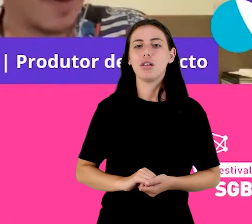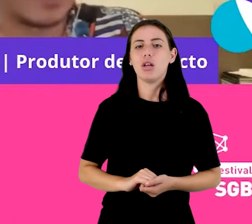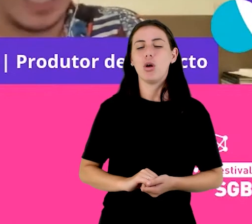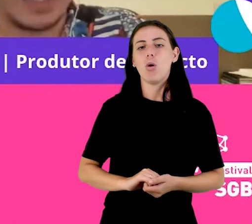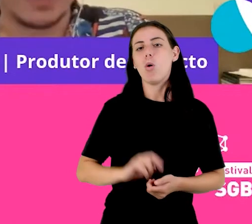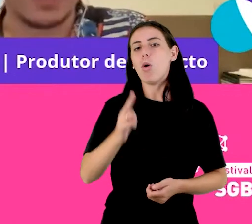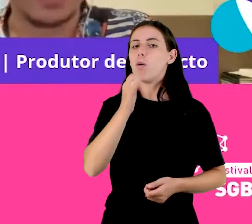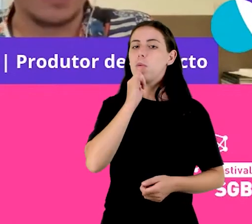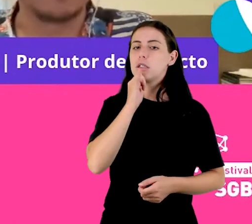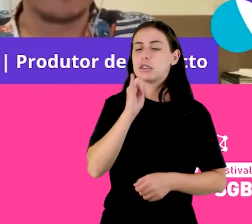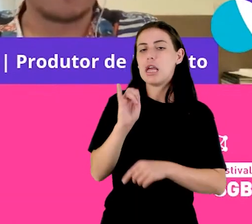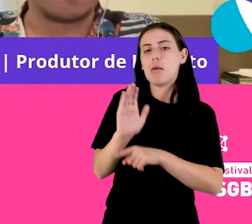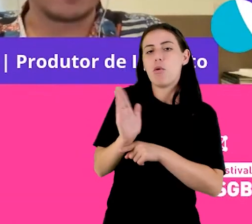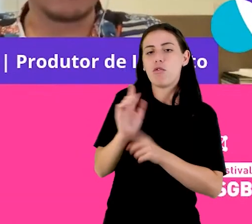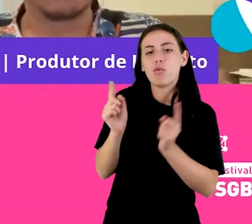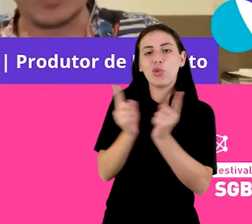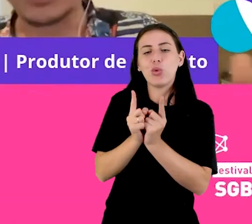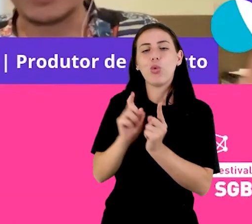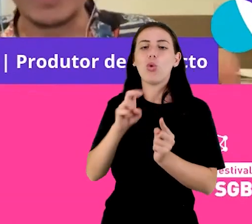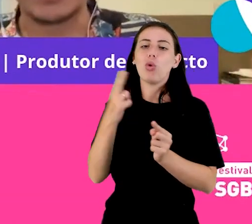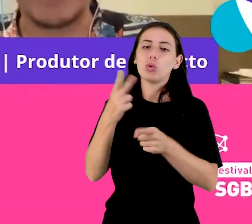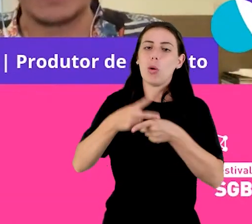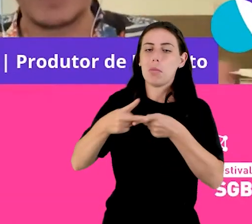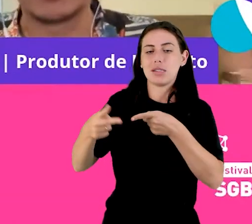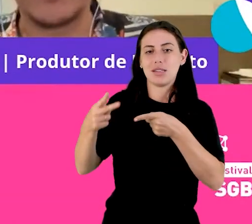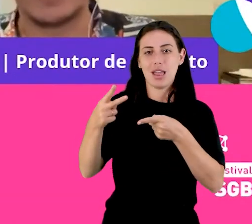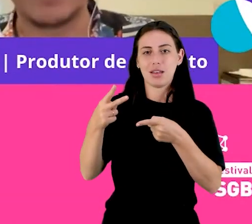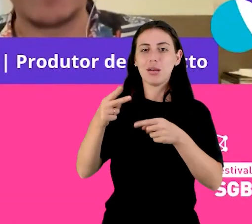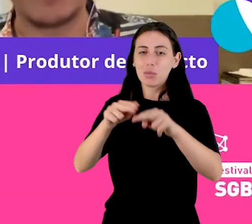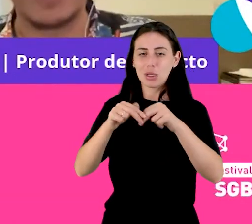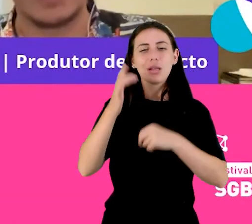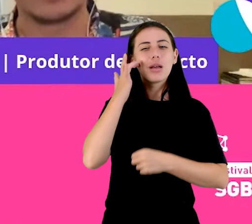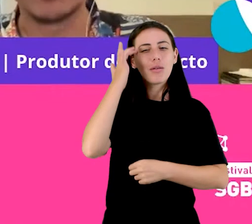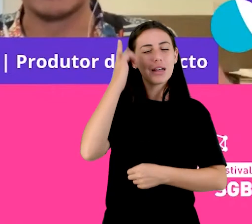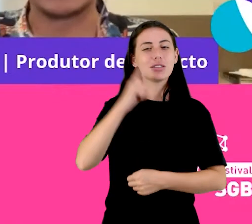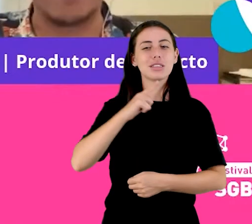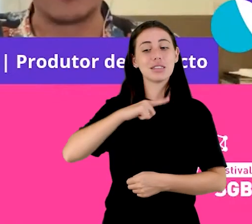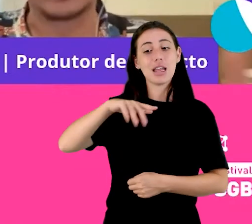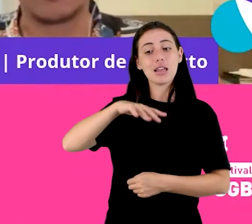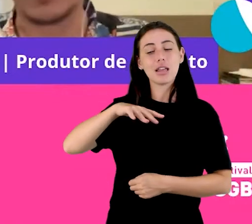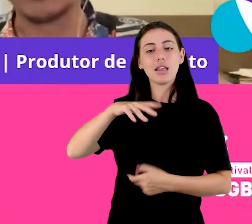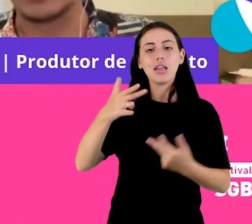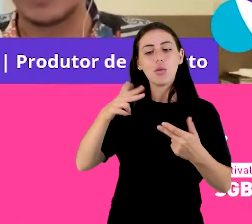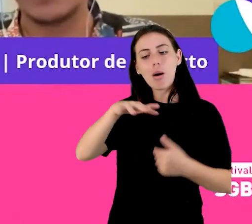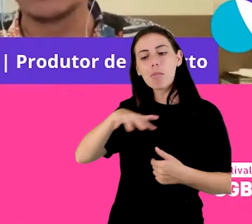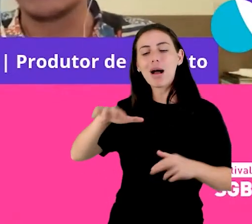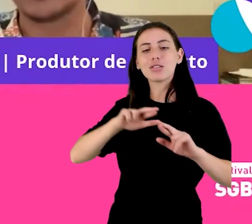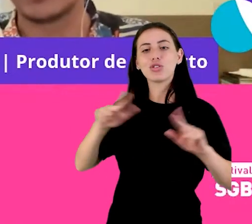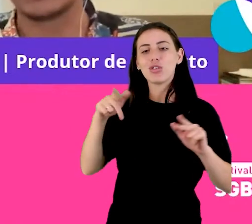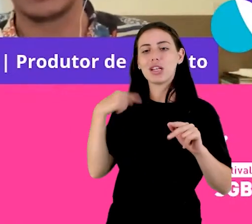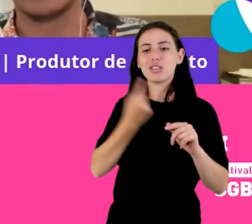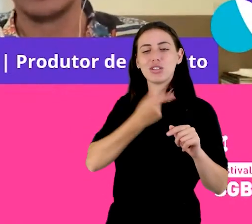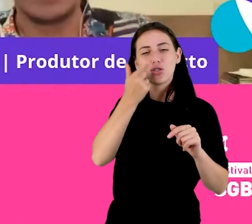pode ser uma websérie, né? Então, eu acho que existem espaços diferentes para avaliar. Então, antes de pensar se é bom ou se é ruim, onde que ele está e onde que ele